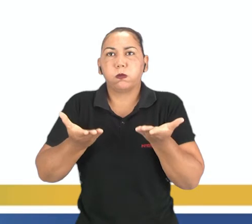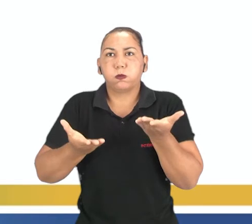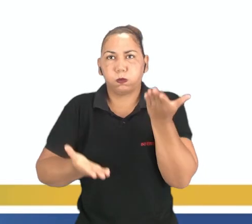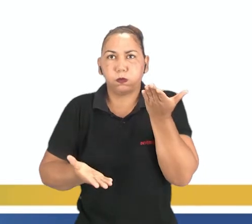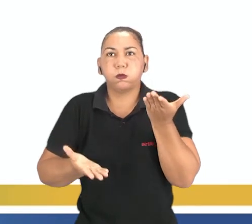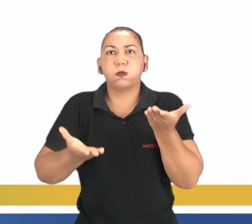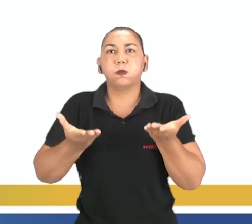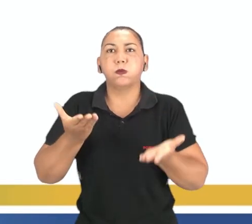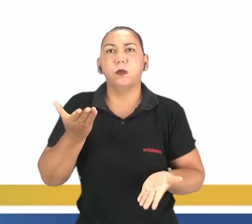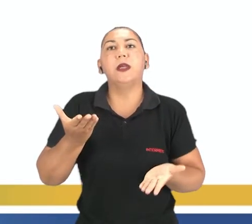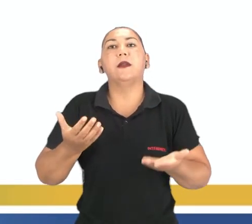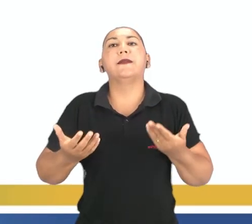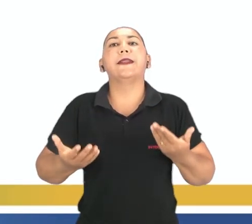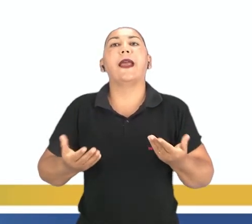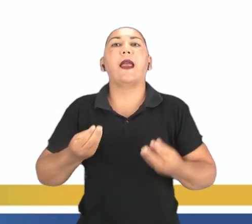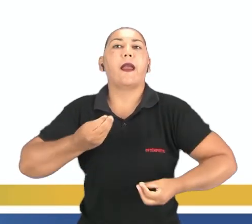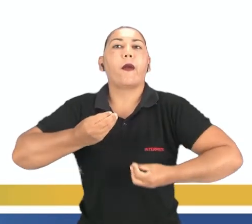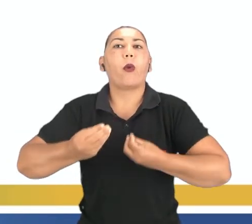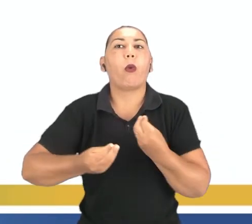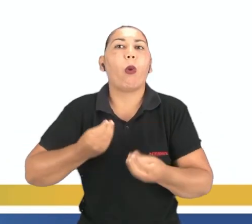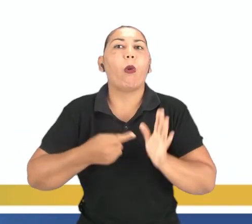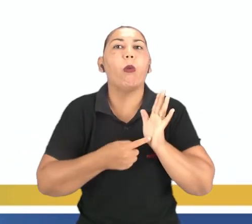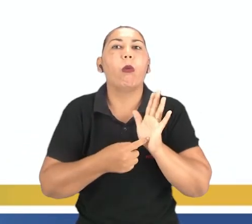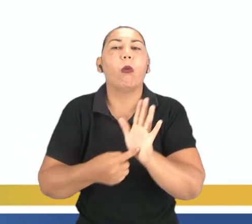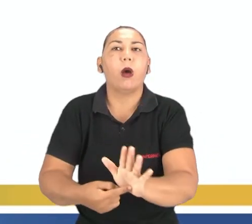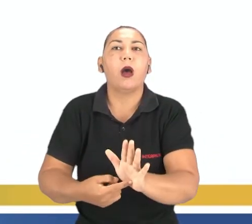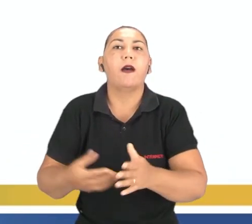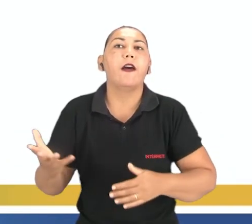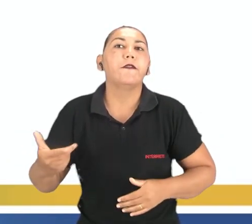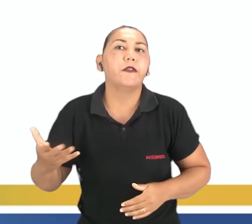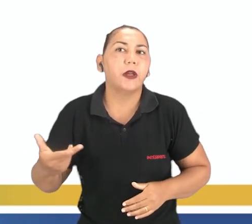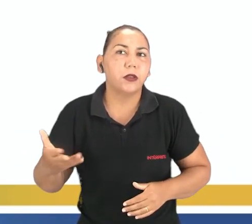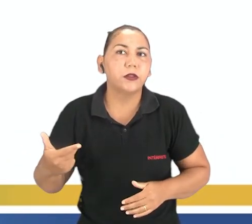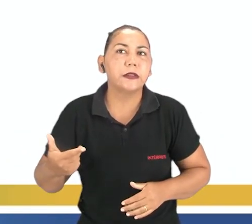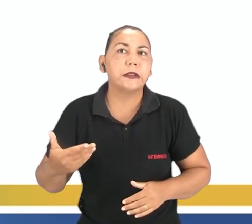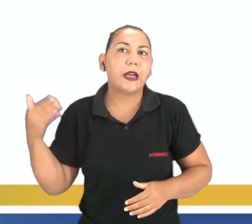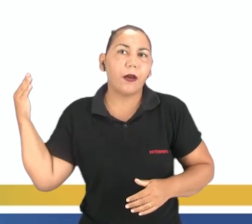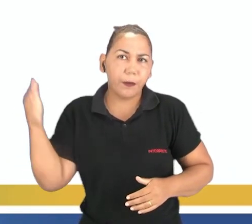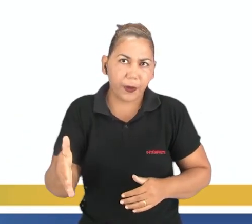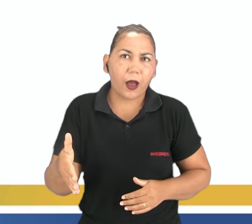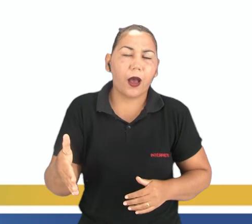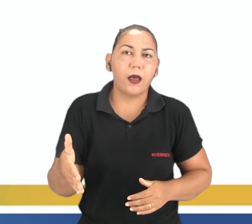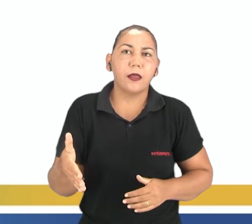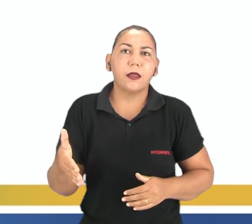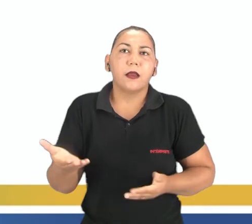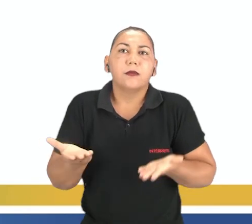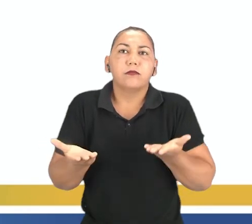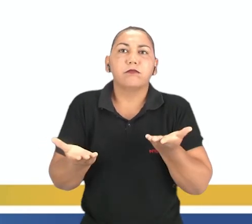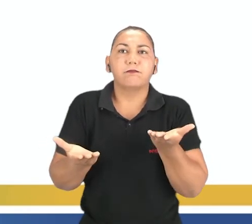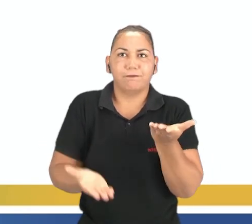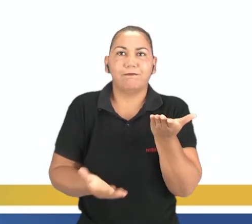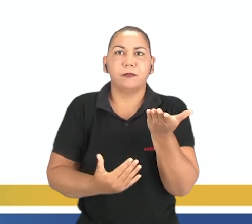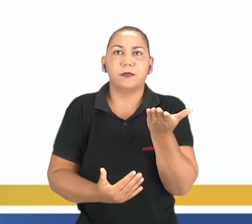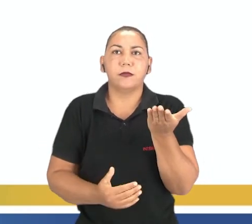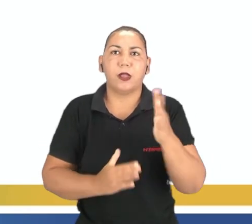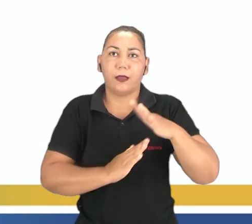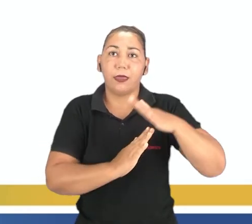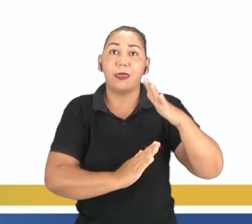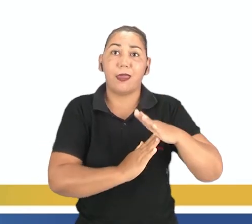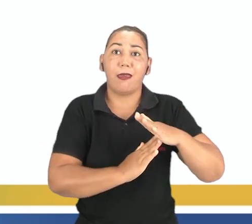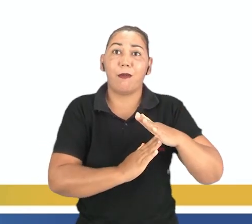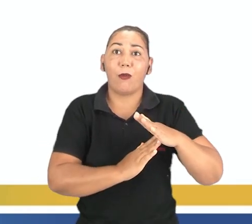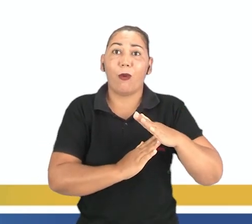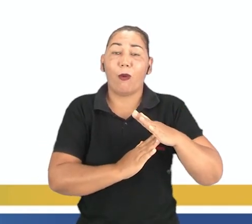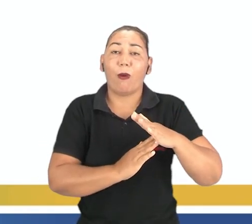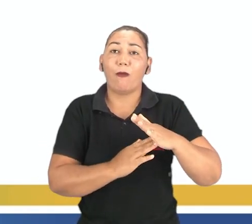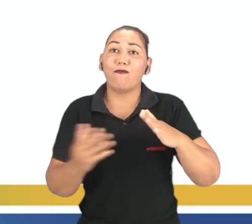vocês, aí é como se eu estivesse mostrando que a velocidade é diretamente proporcional ao inverso do tempo. É por isso que eu